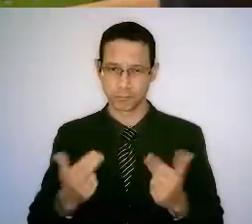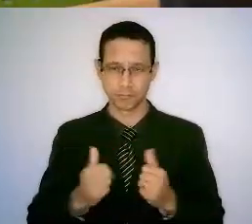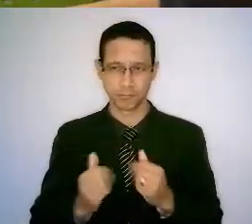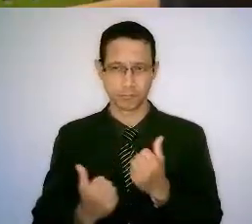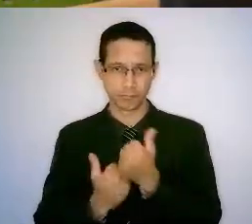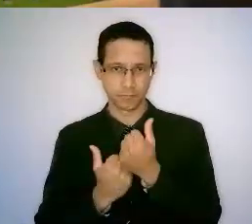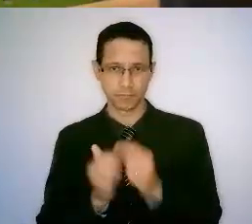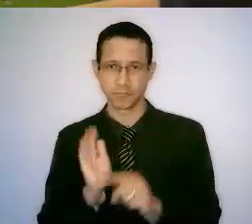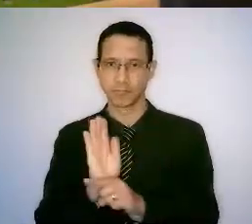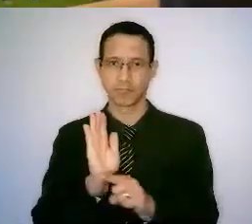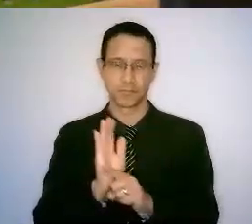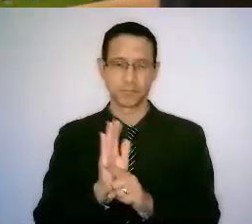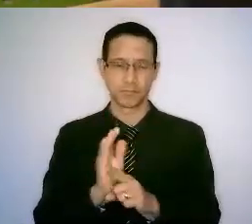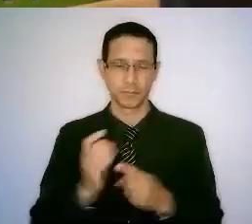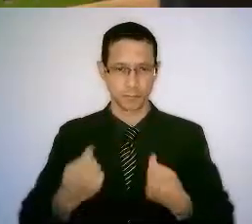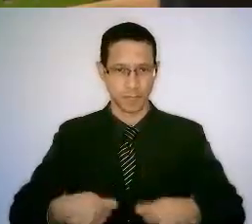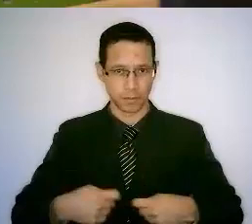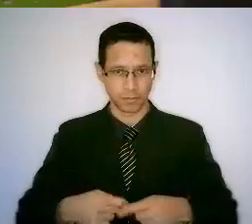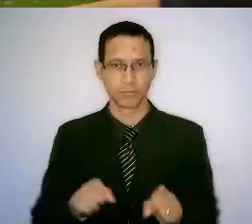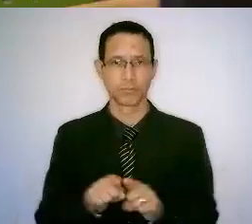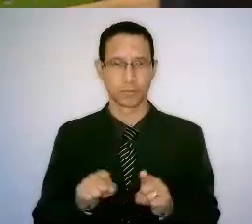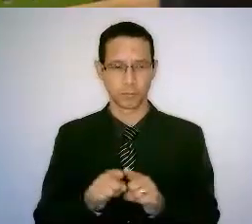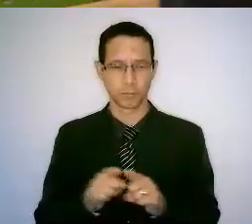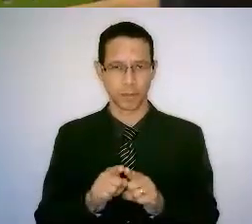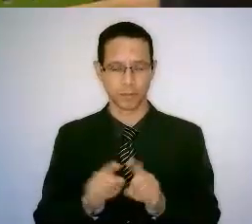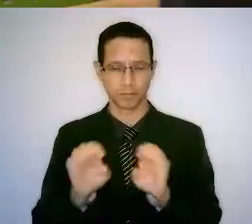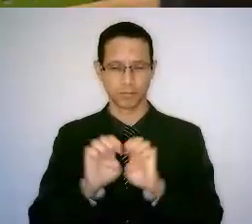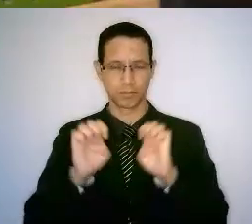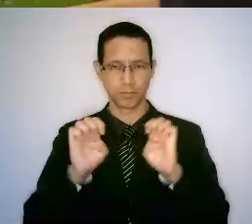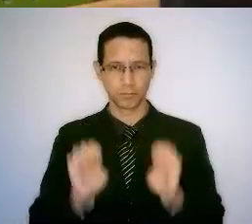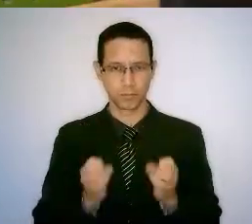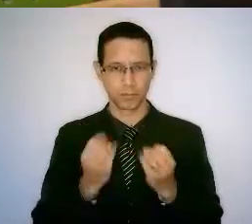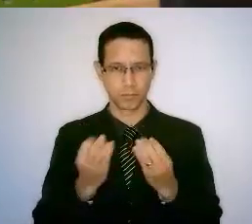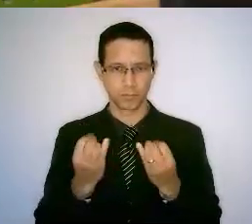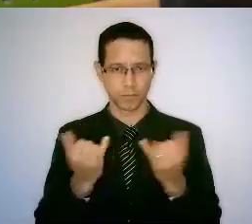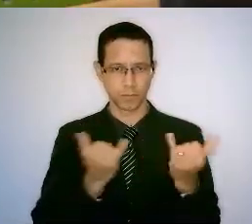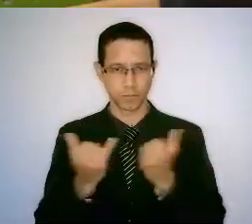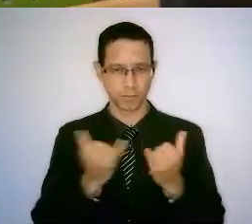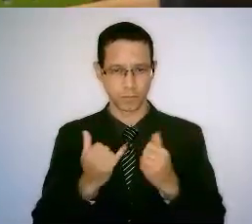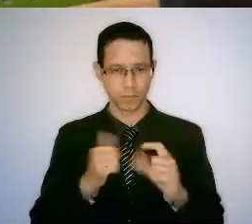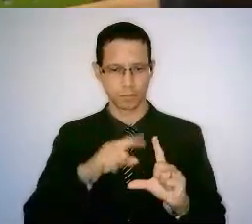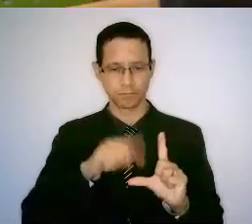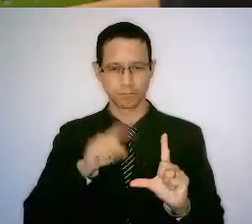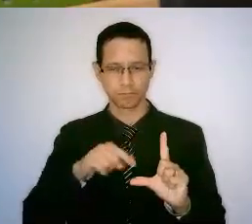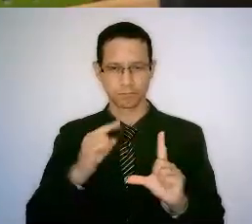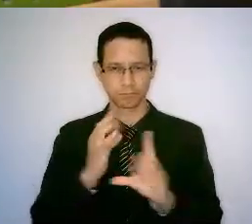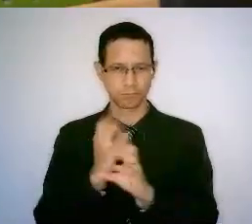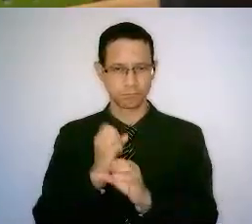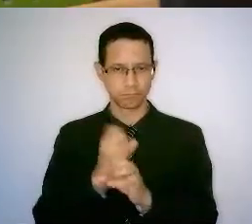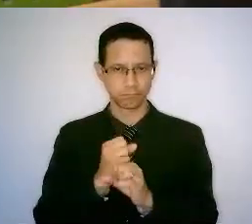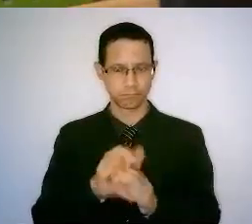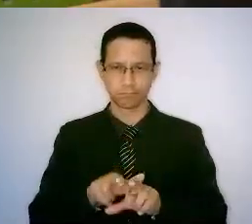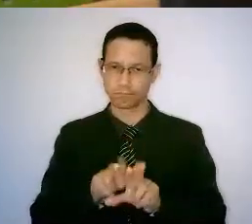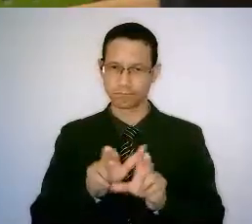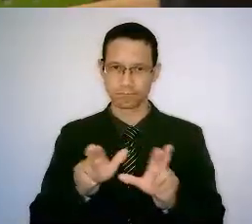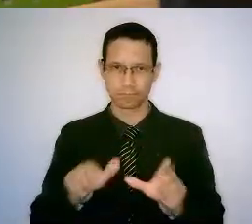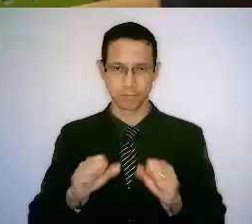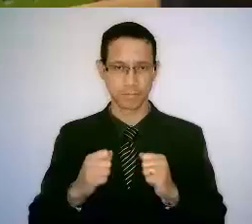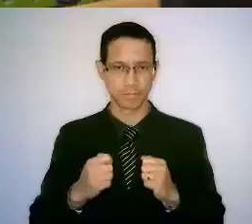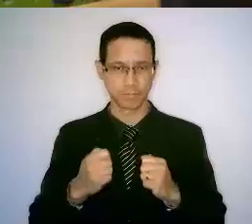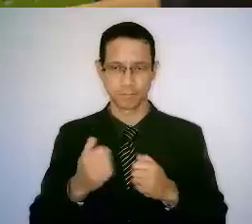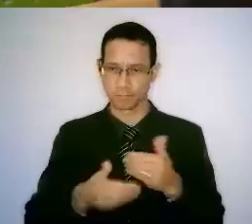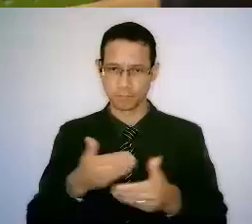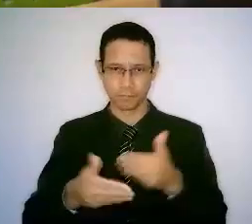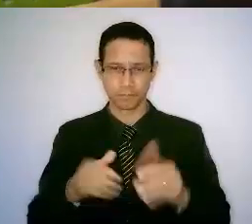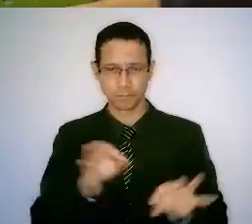que precisarem, bem como nossas estruturas, dados, estatísticas e todas as informações necessárias ao bom andamento da correição